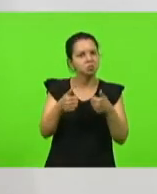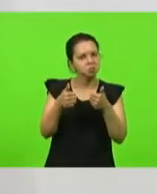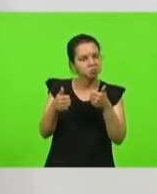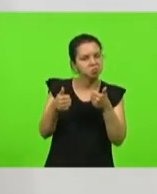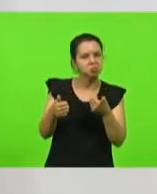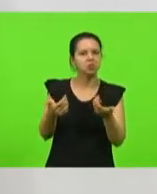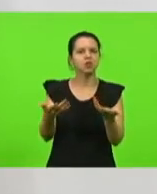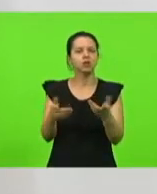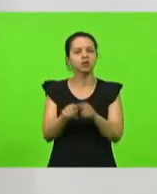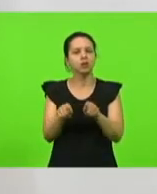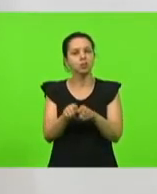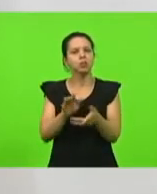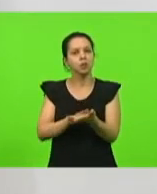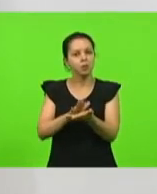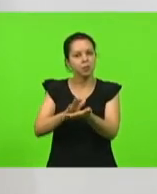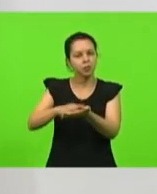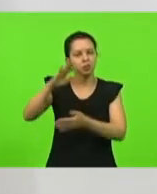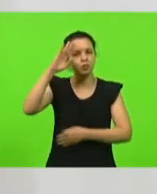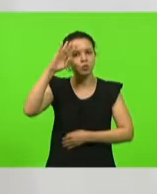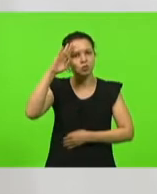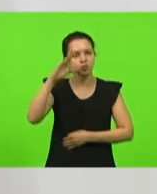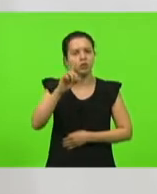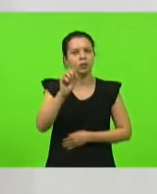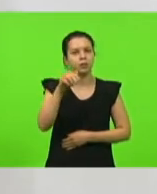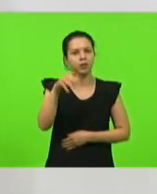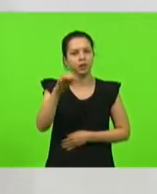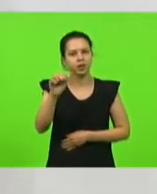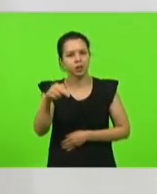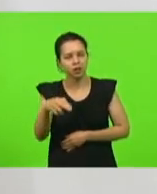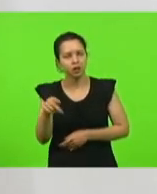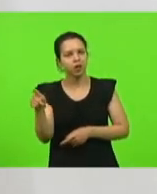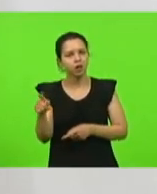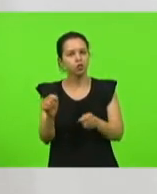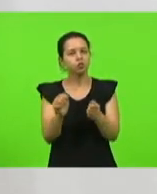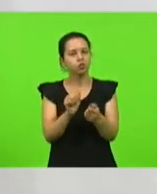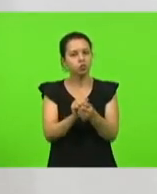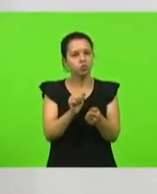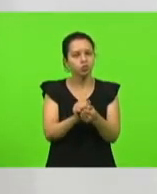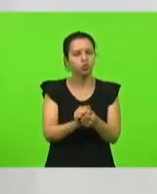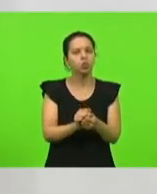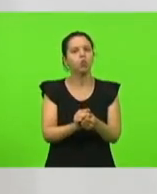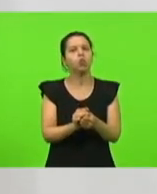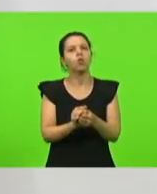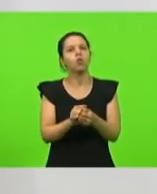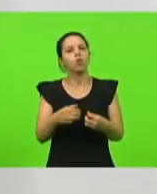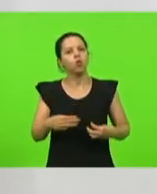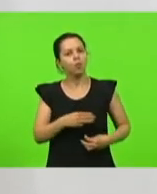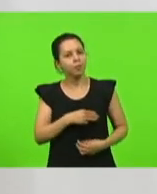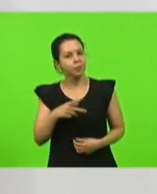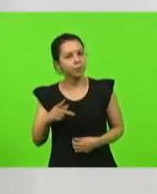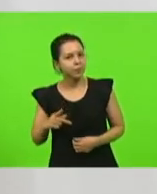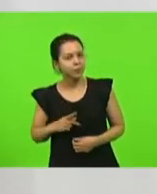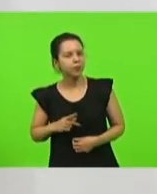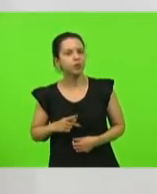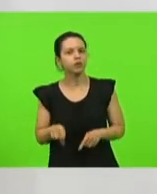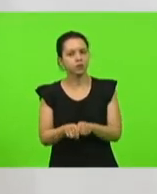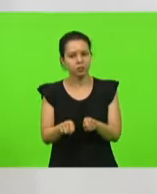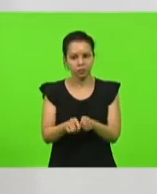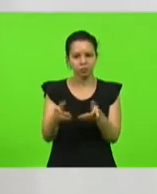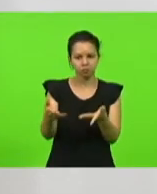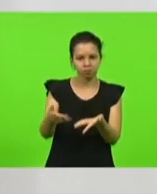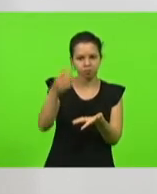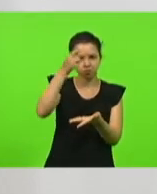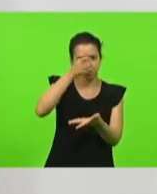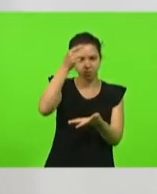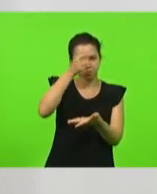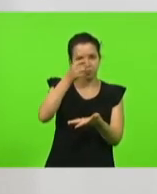Damian, que capitaneou junto com o Ministério Público e tudo, mas também dou uma parte ao deputado Maurício Kudillac, que